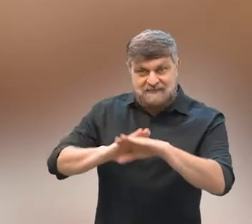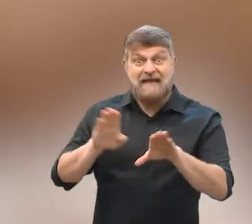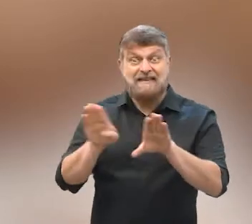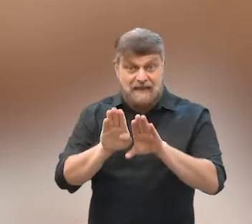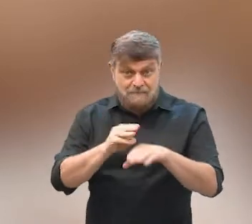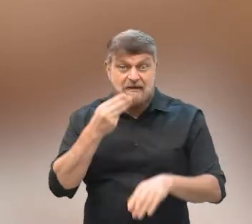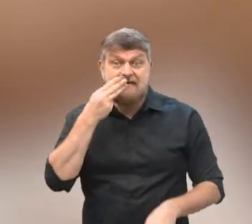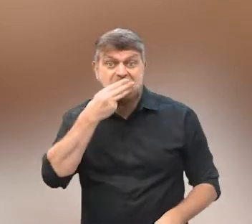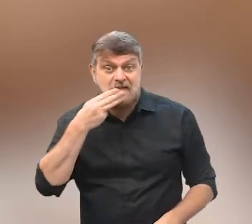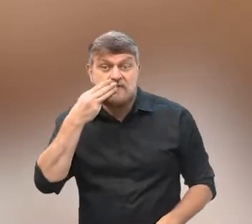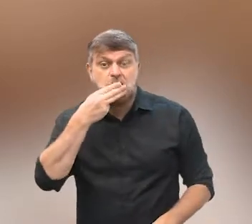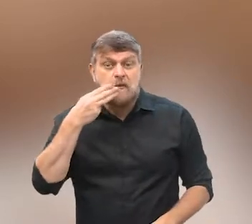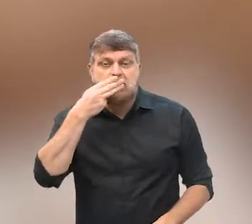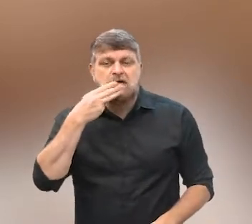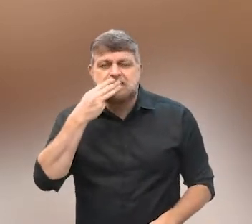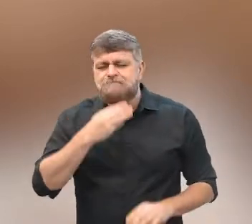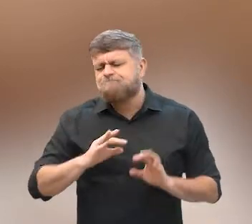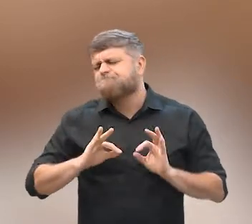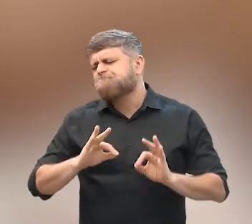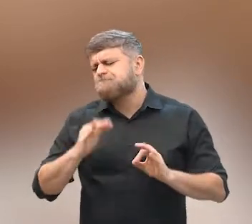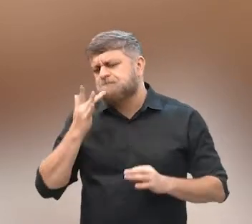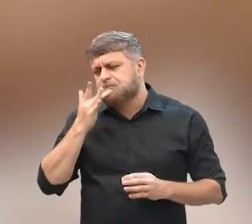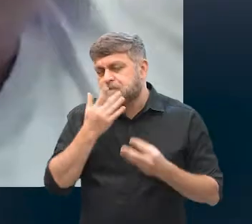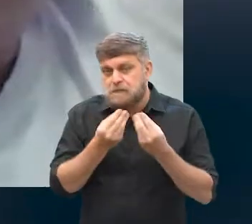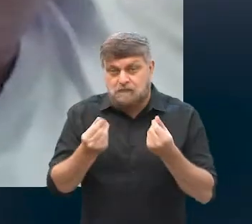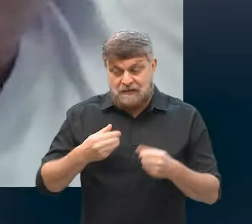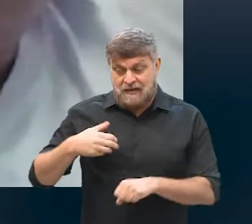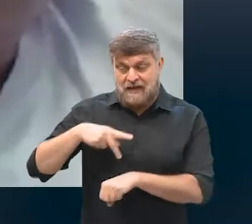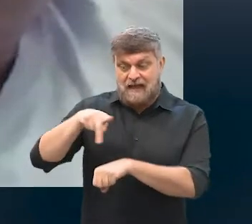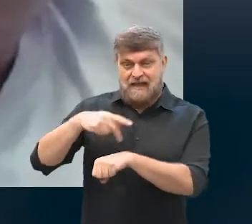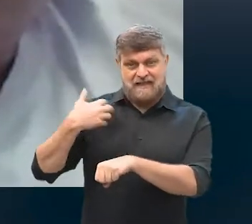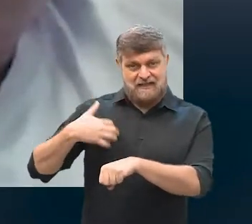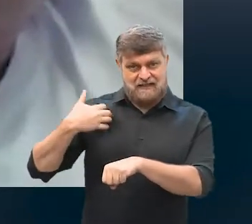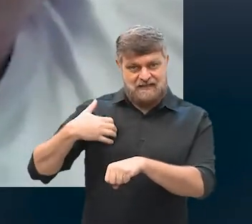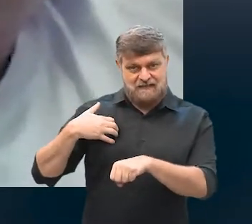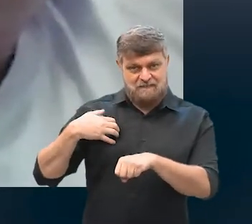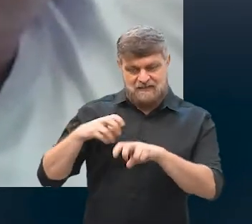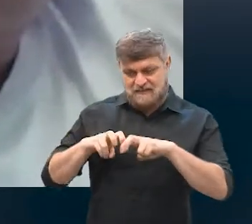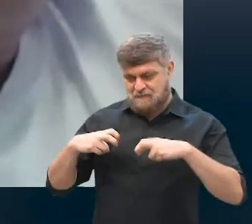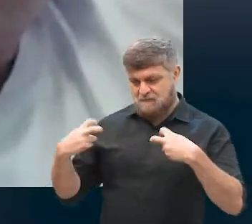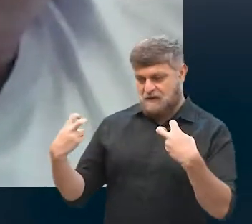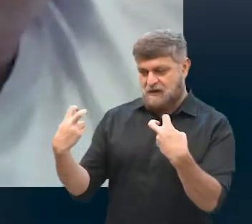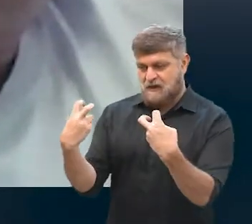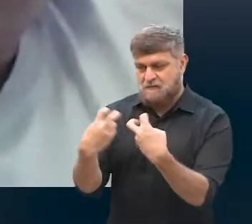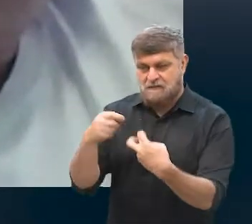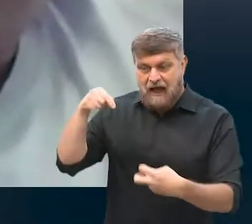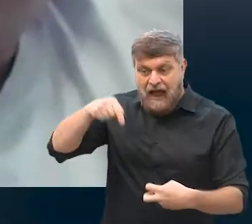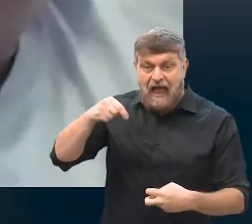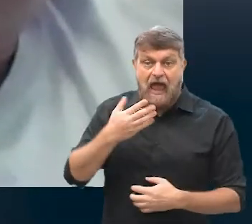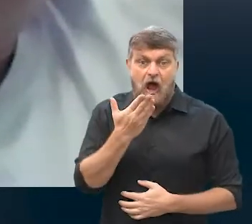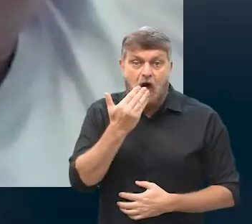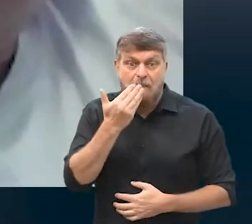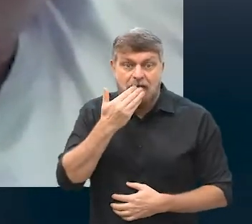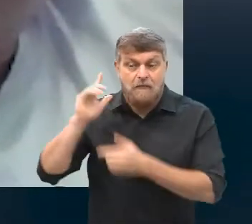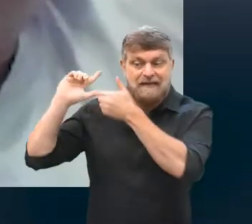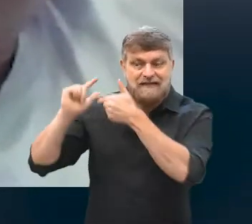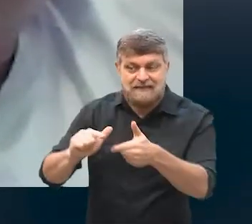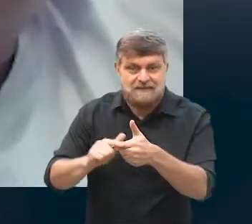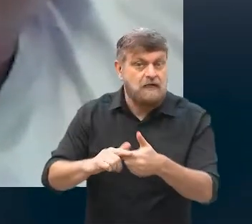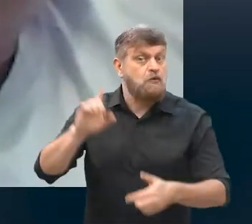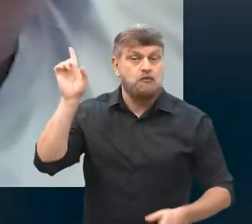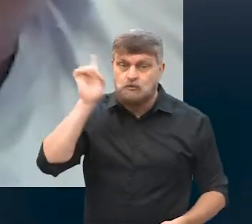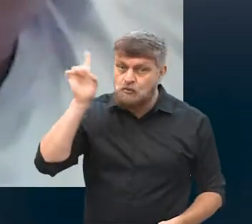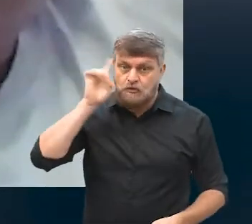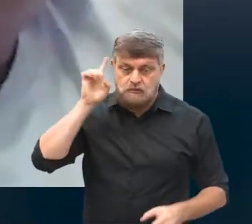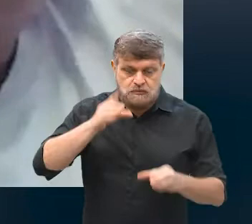doces também, e é uma data que a gente, como é feriado, na Argentina, sempre se reúne e come essas comidas mais típicas também. Empanadas lá é de